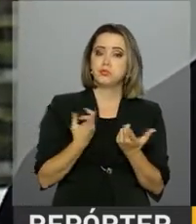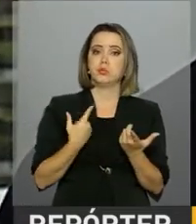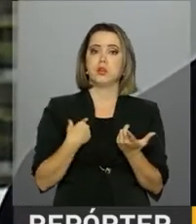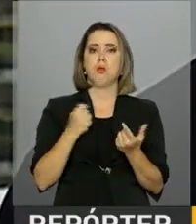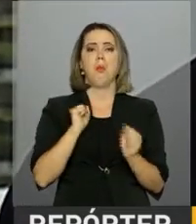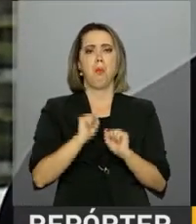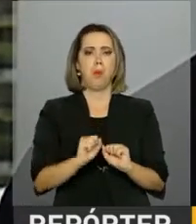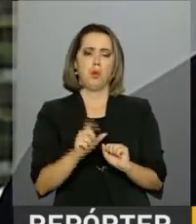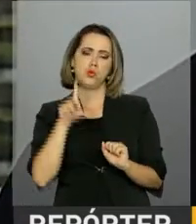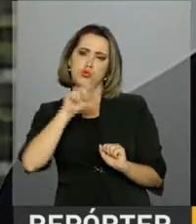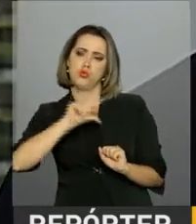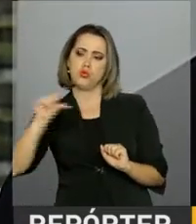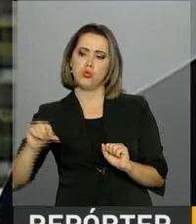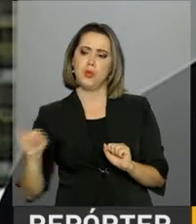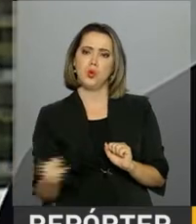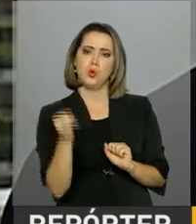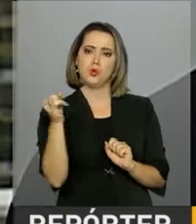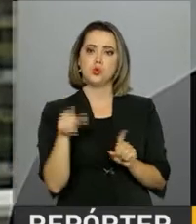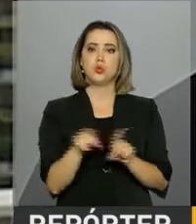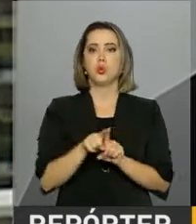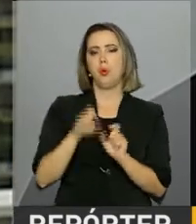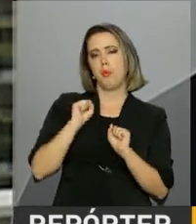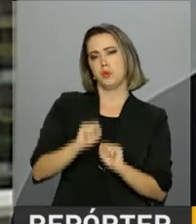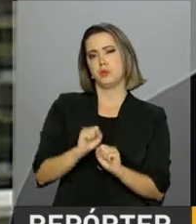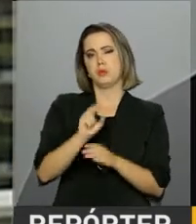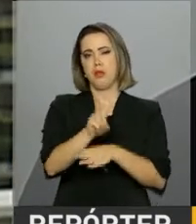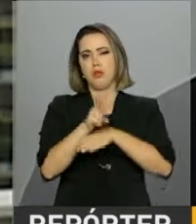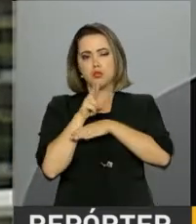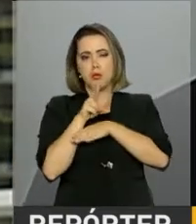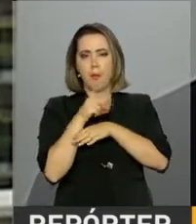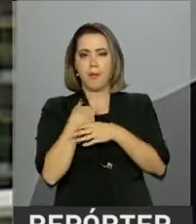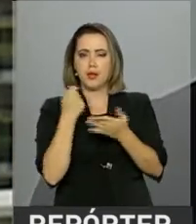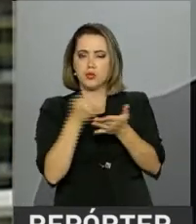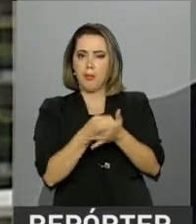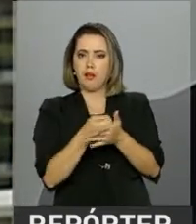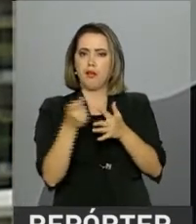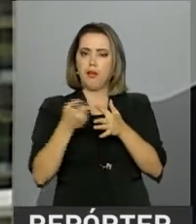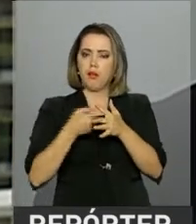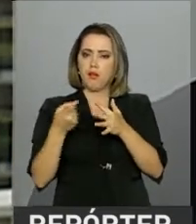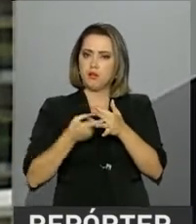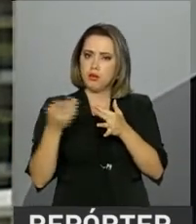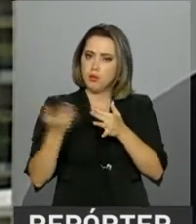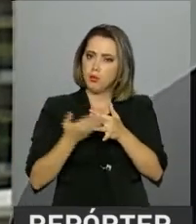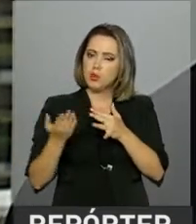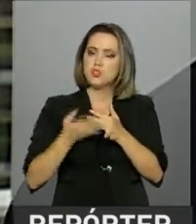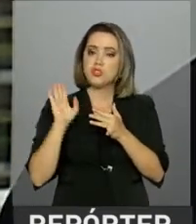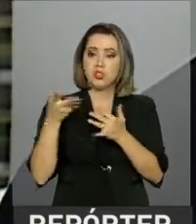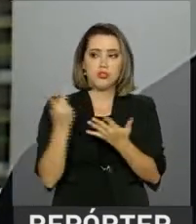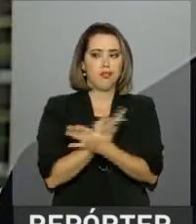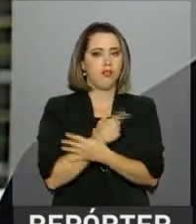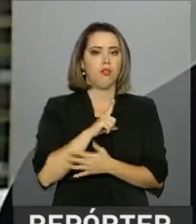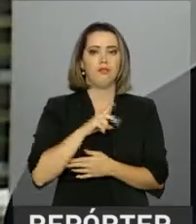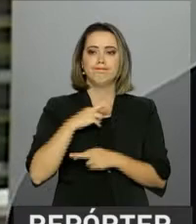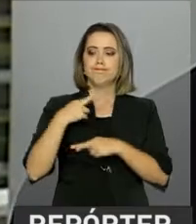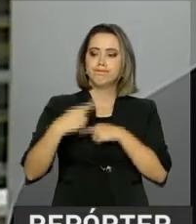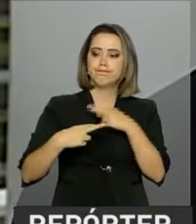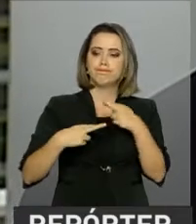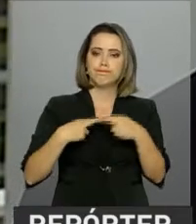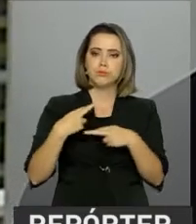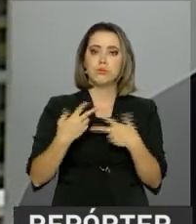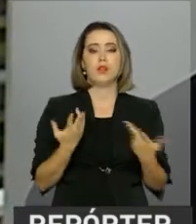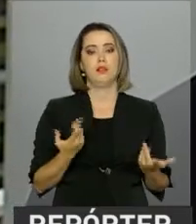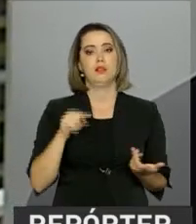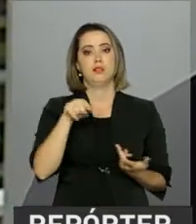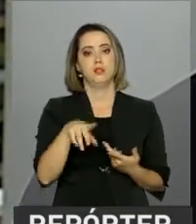possível acesso a crédito eu tenho a possibilidade de financiar uma dívida que já acontece que é o crédito rotativo e é